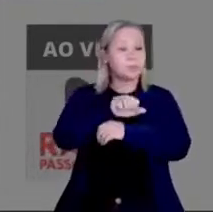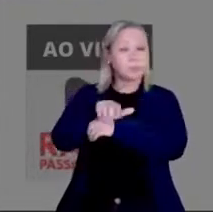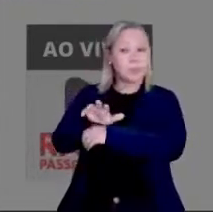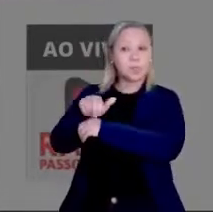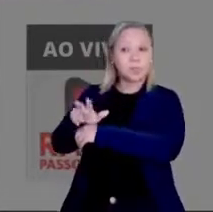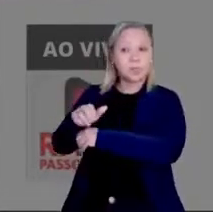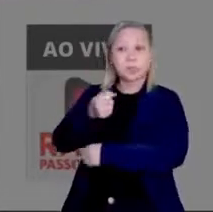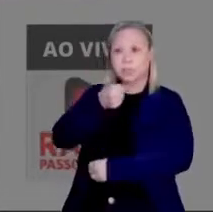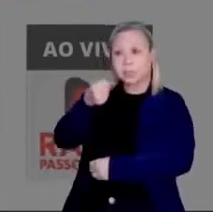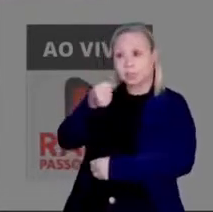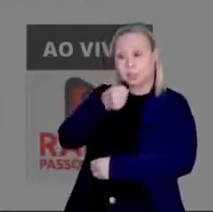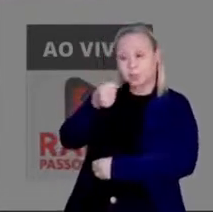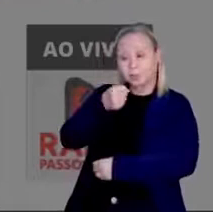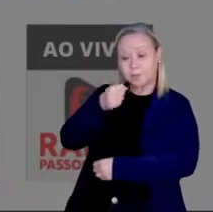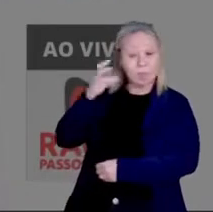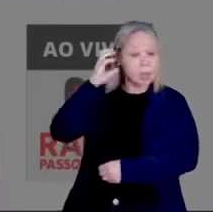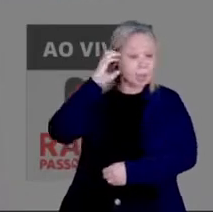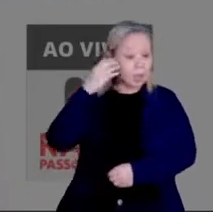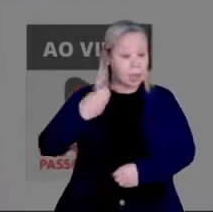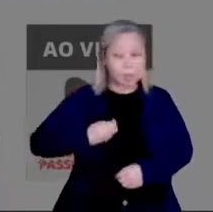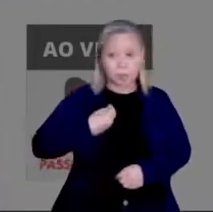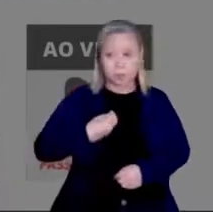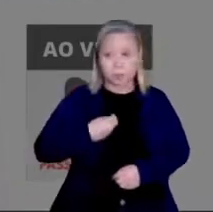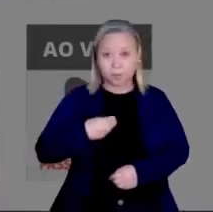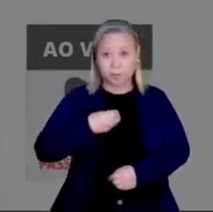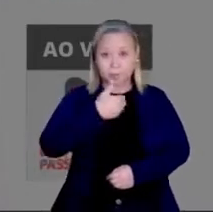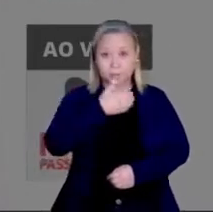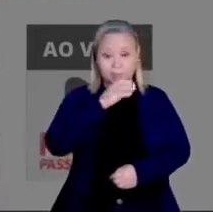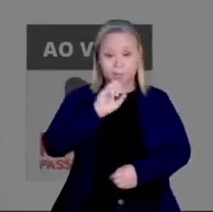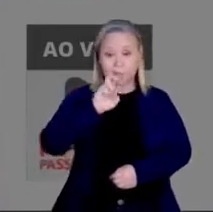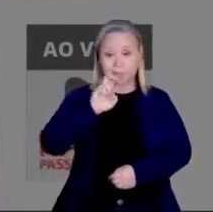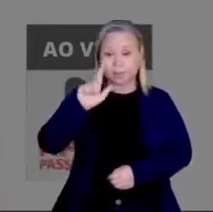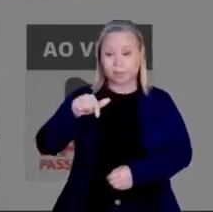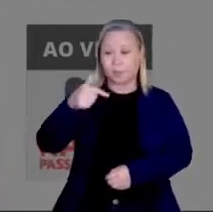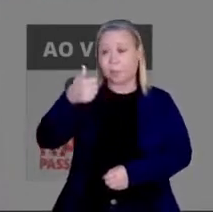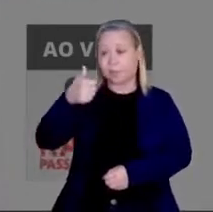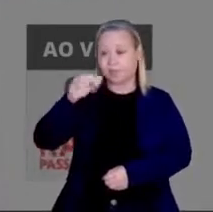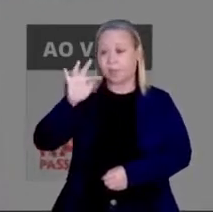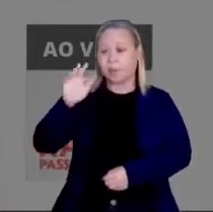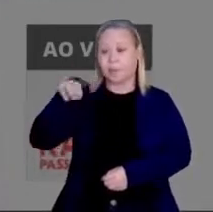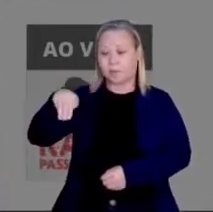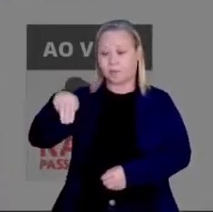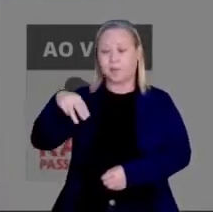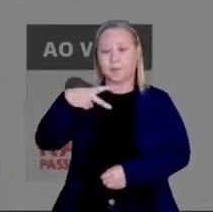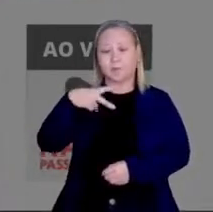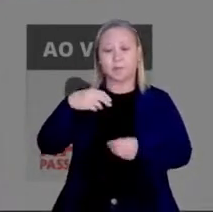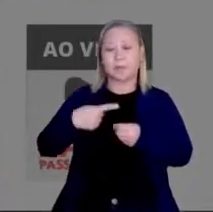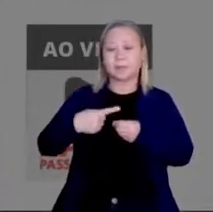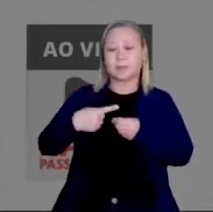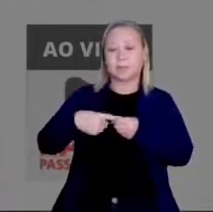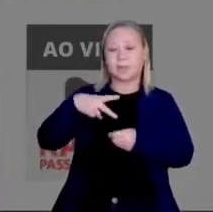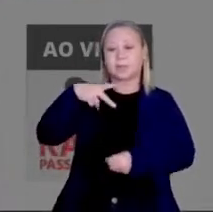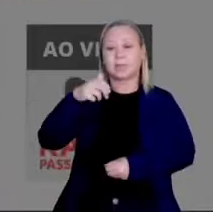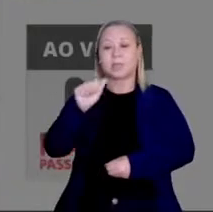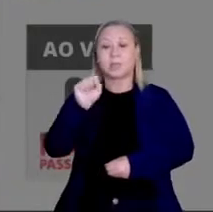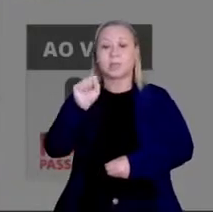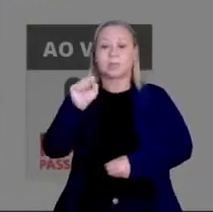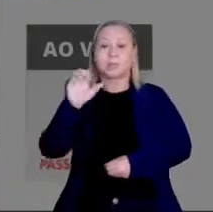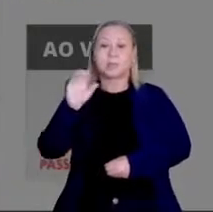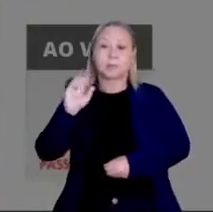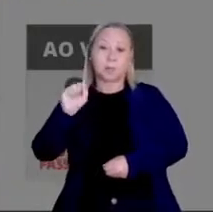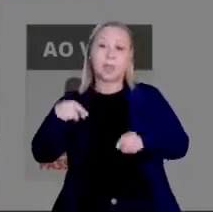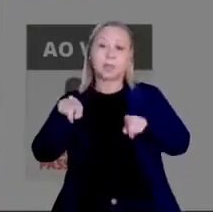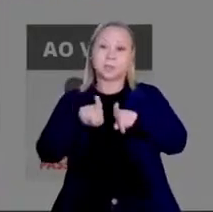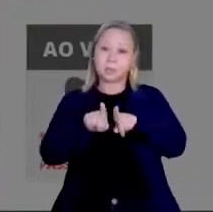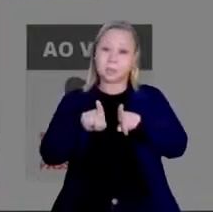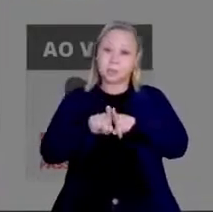essas emissoras concentram uma grande audiência no centro-oeste, sul e sudoeste de Minas Gerais e interior paulista. E eu quero cumprimentar